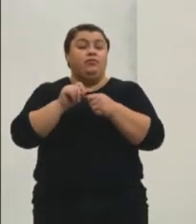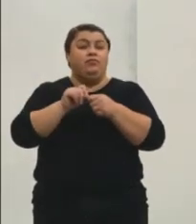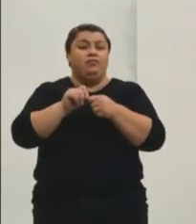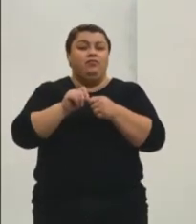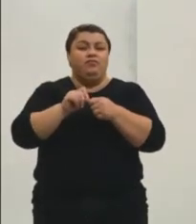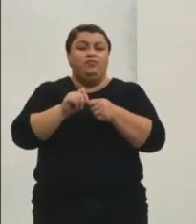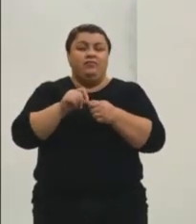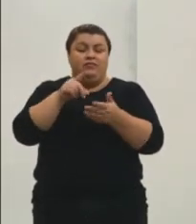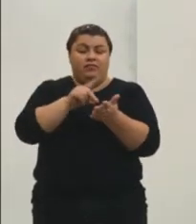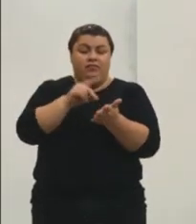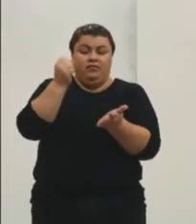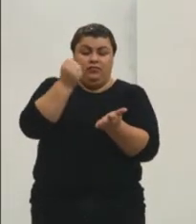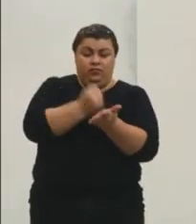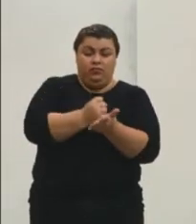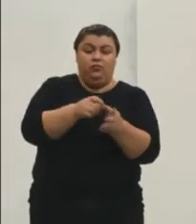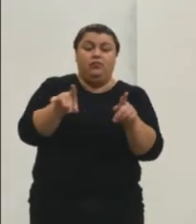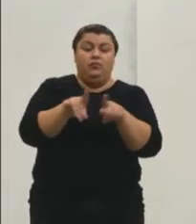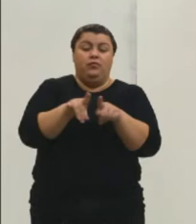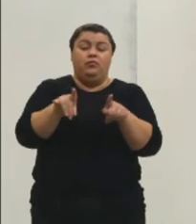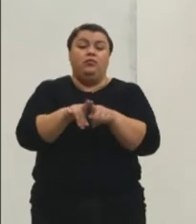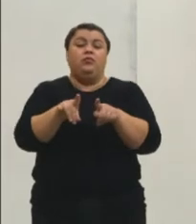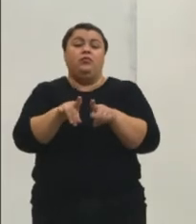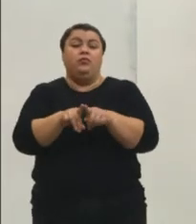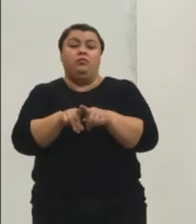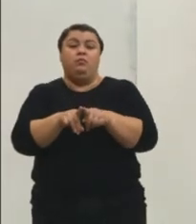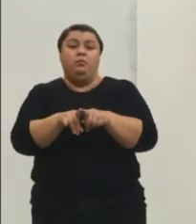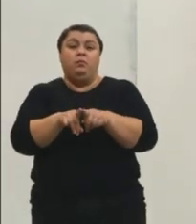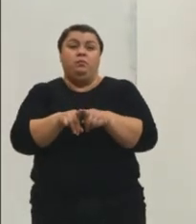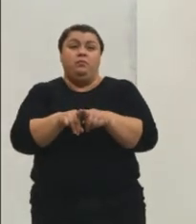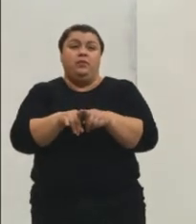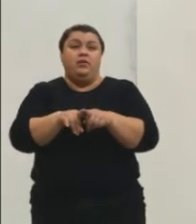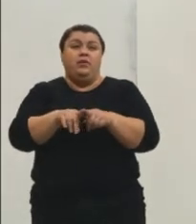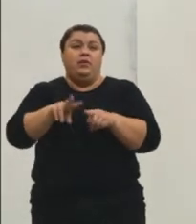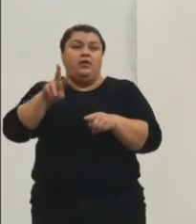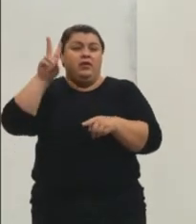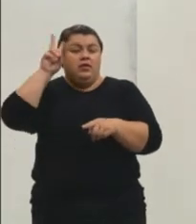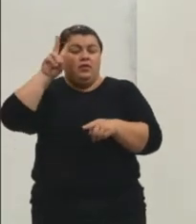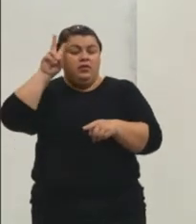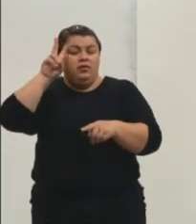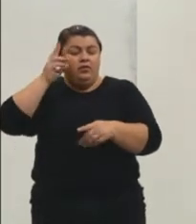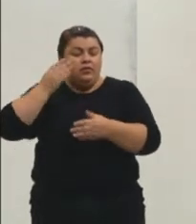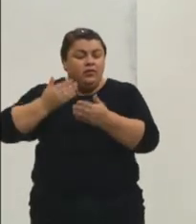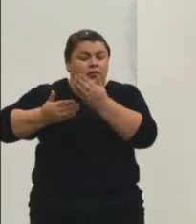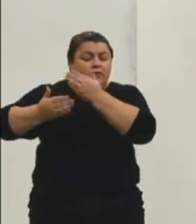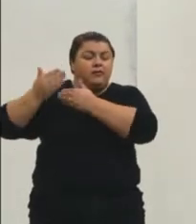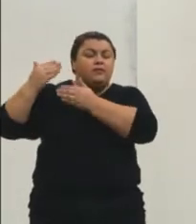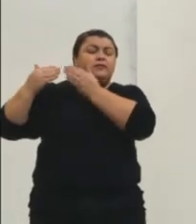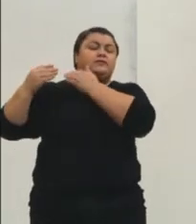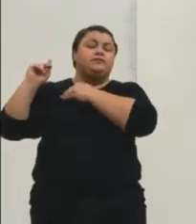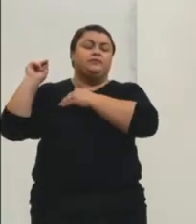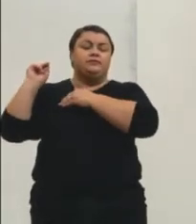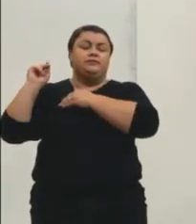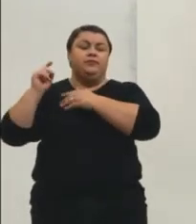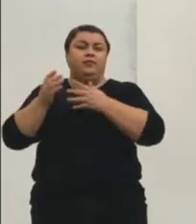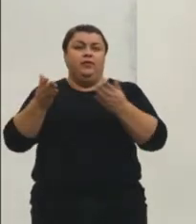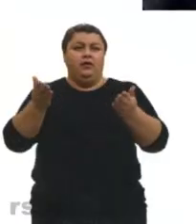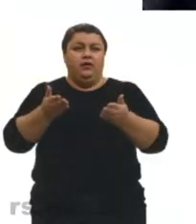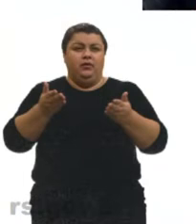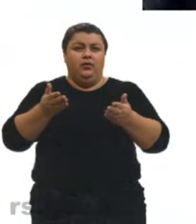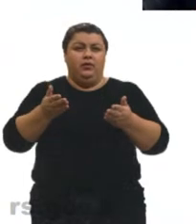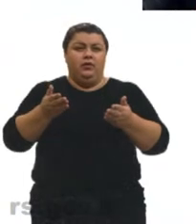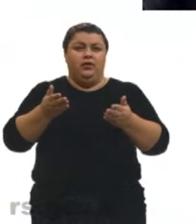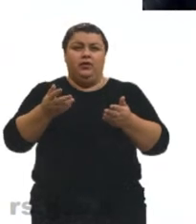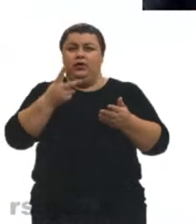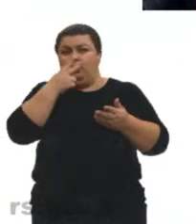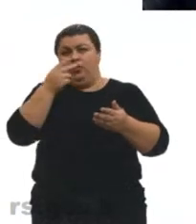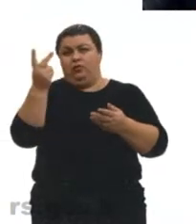um monumento né ele torna esse documento algo que nos leva para o passado e o monumento né esses